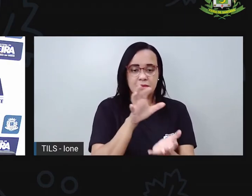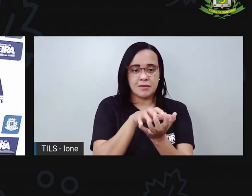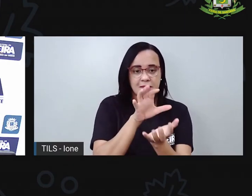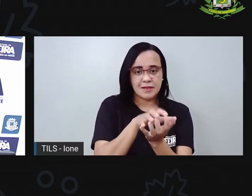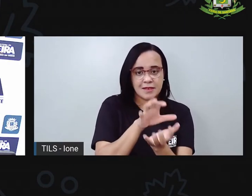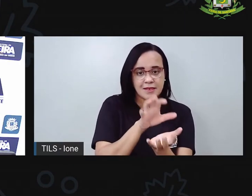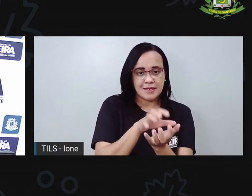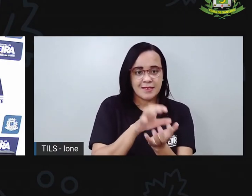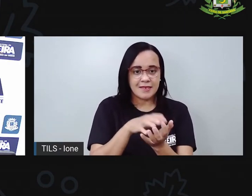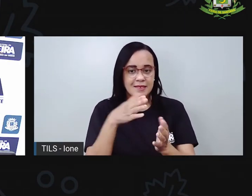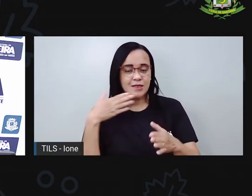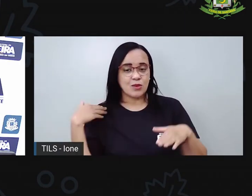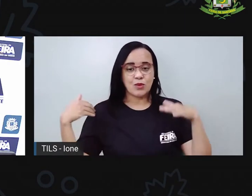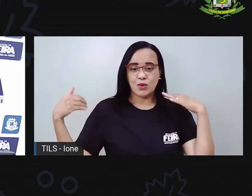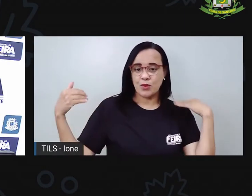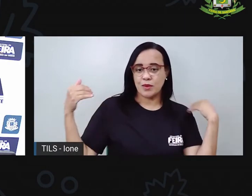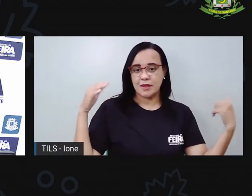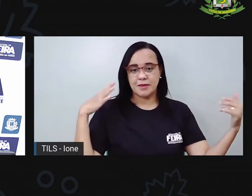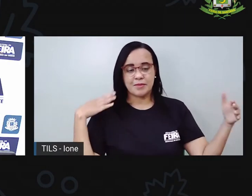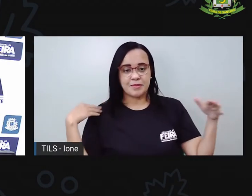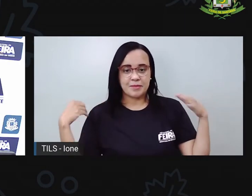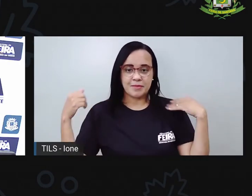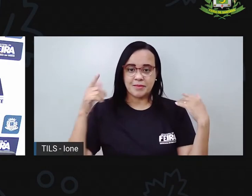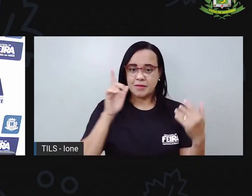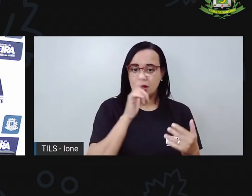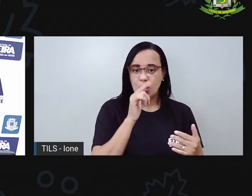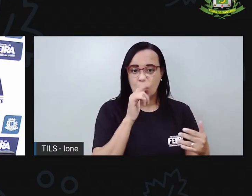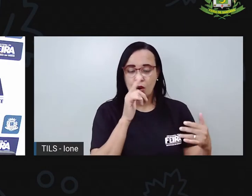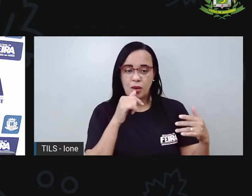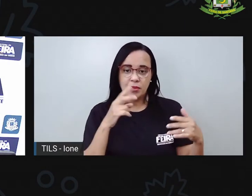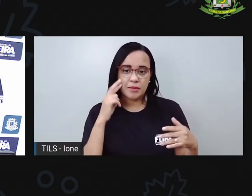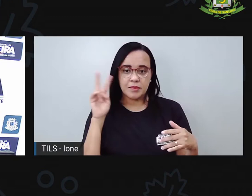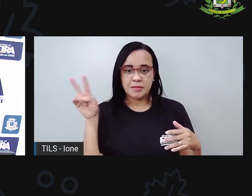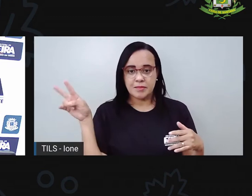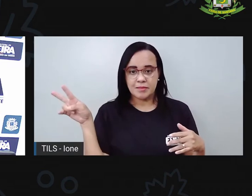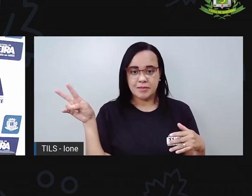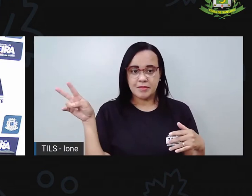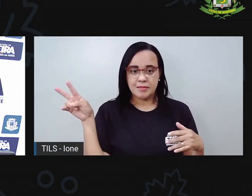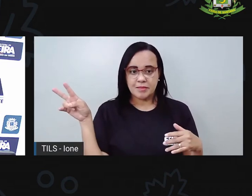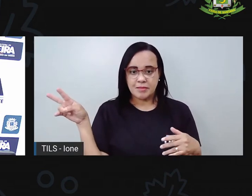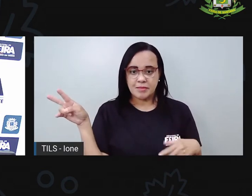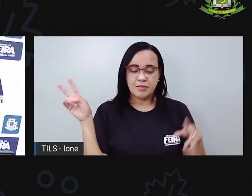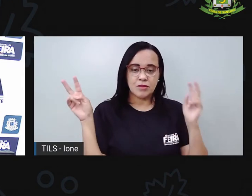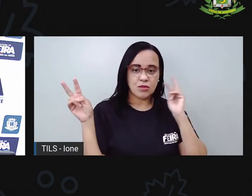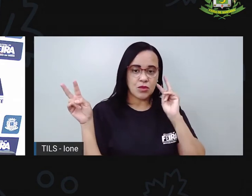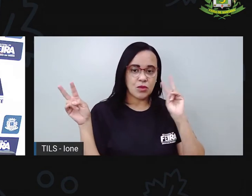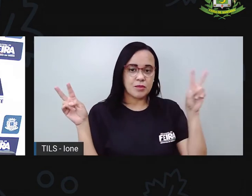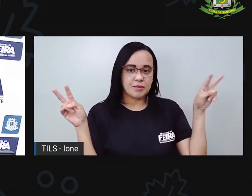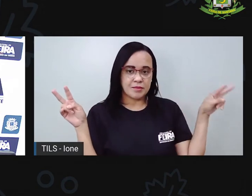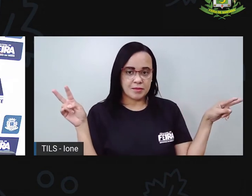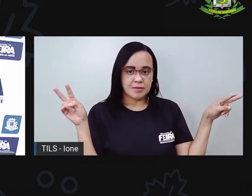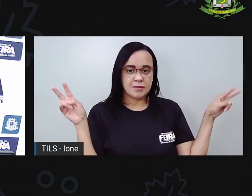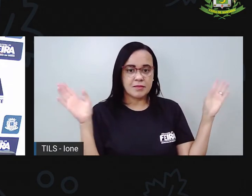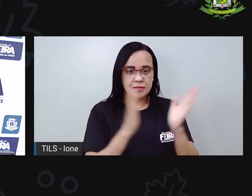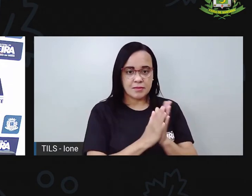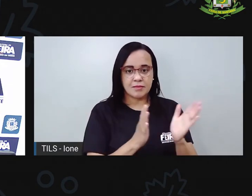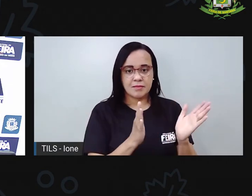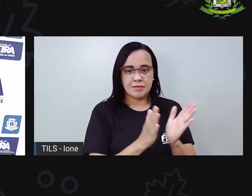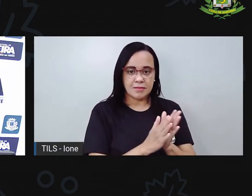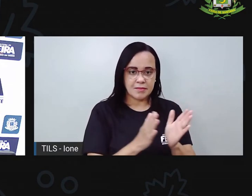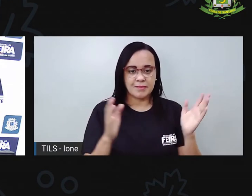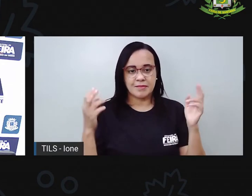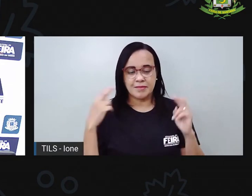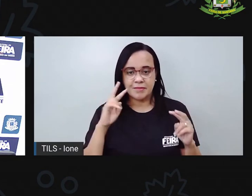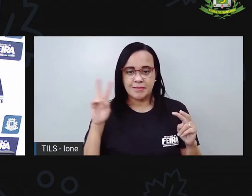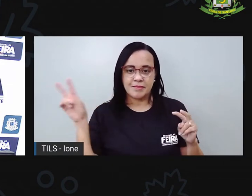passear lá na lagoa olhou para aqui olhou para lhe